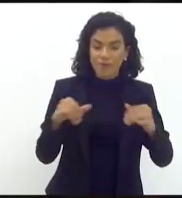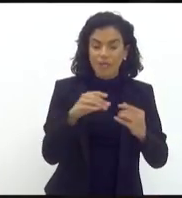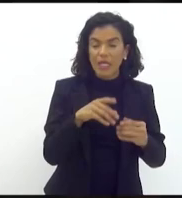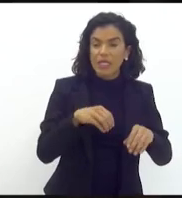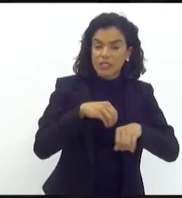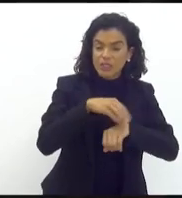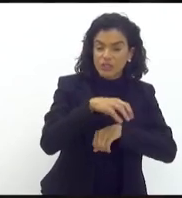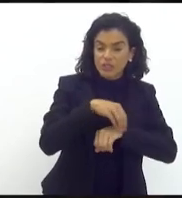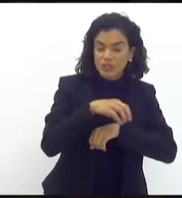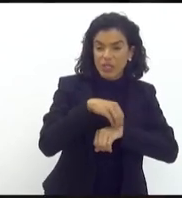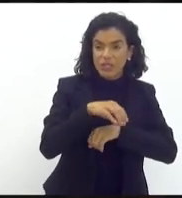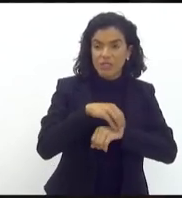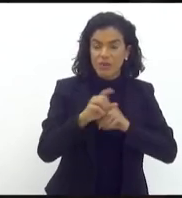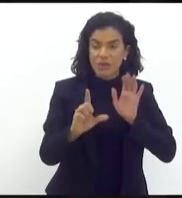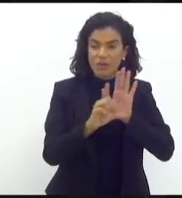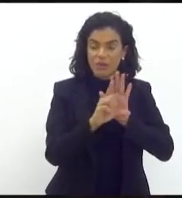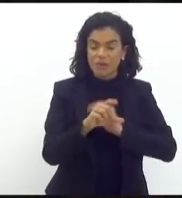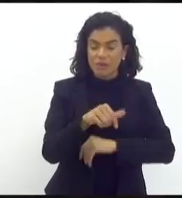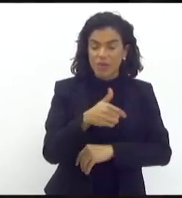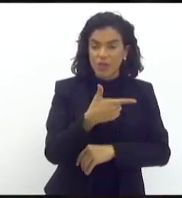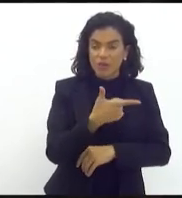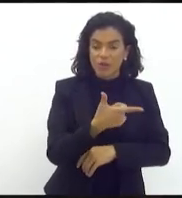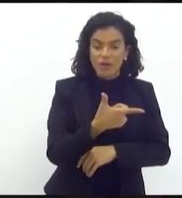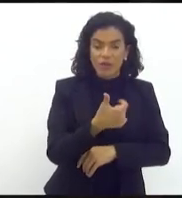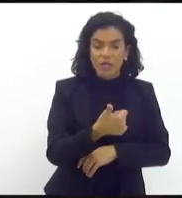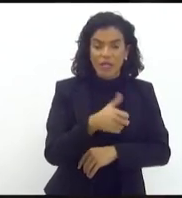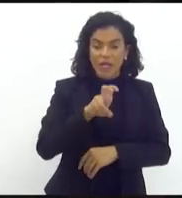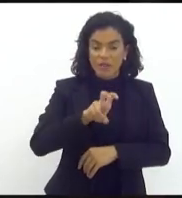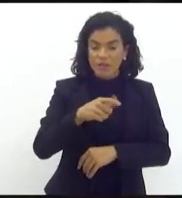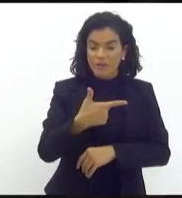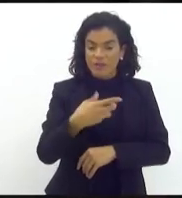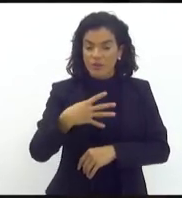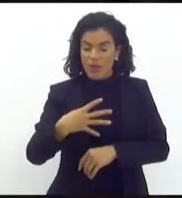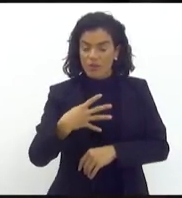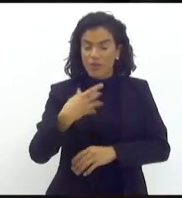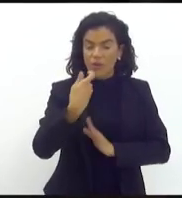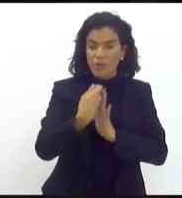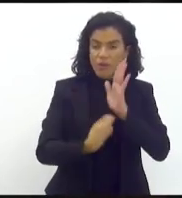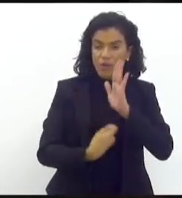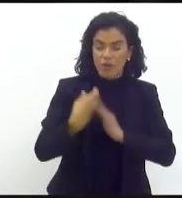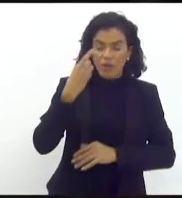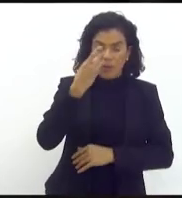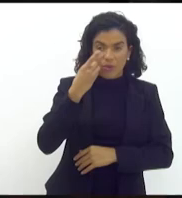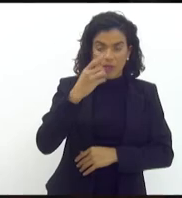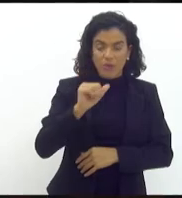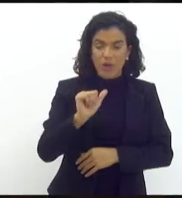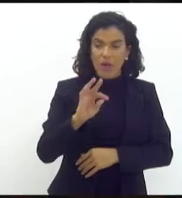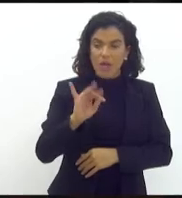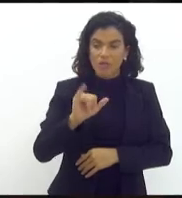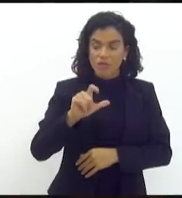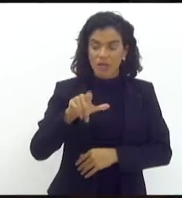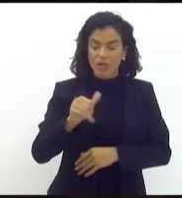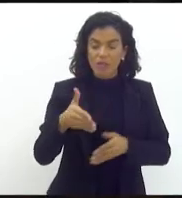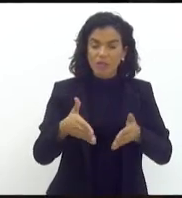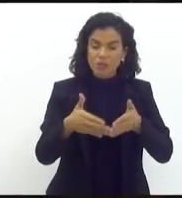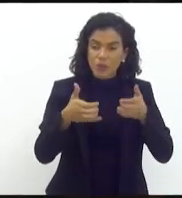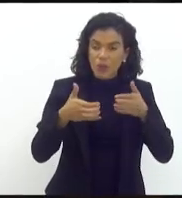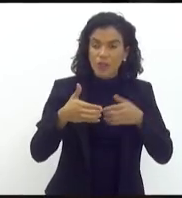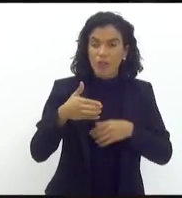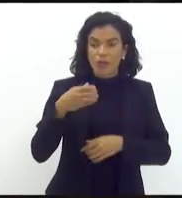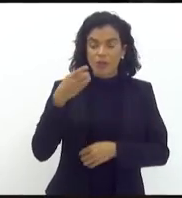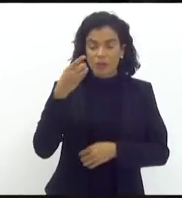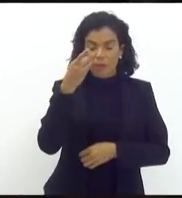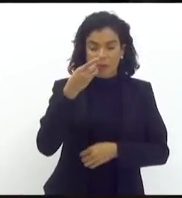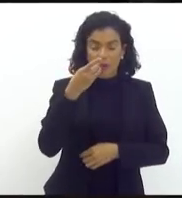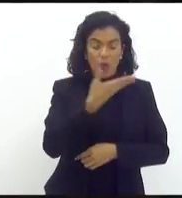Legislativa 524 2021 de autoria Deputado Átila Nunes que solicita os Excelentíssimo Senhor